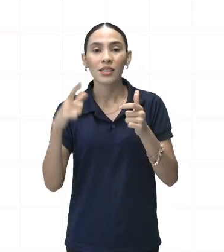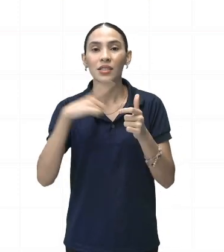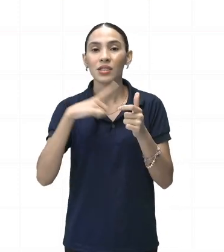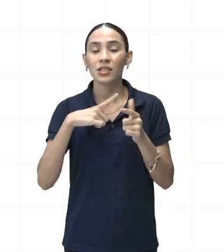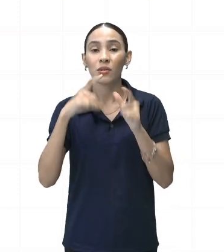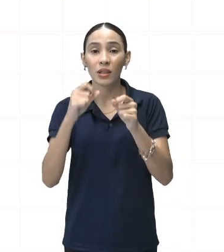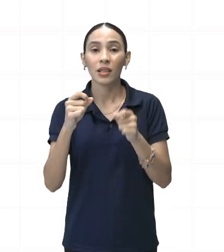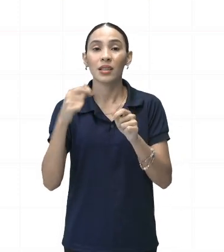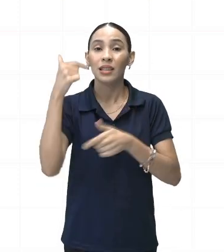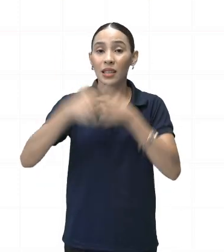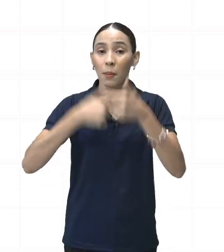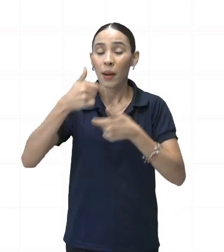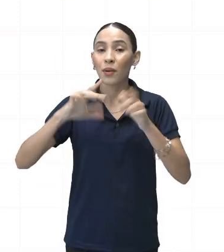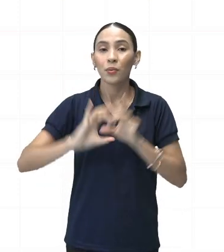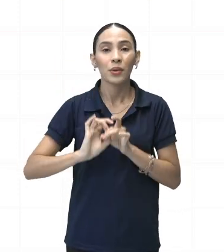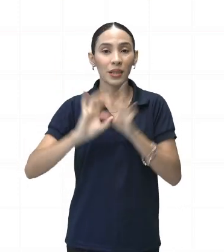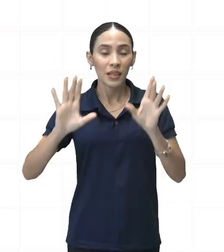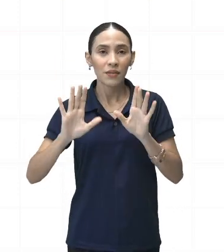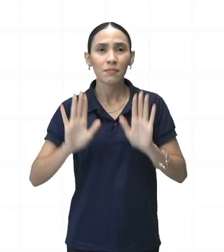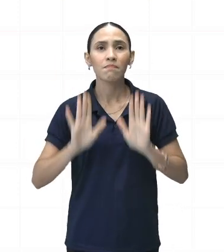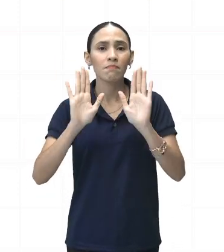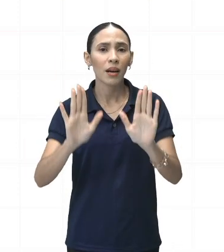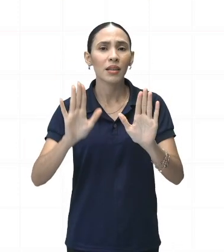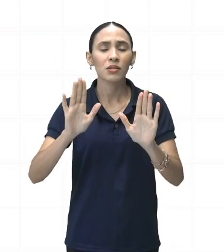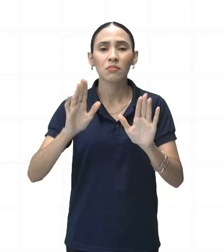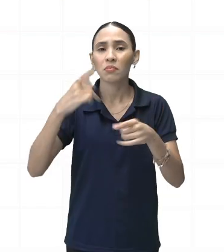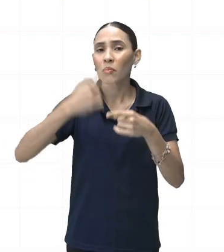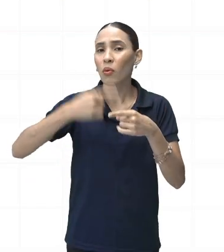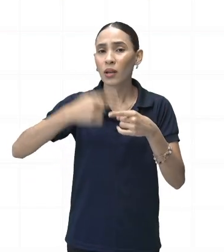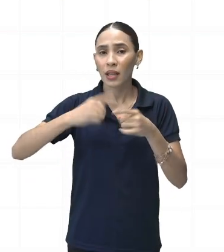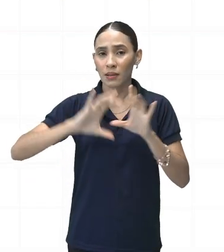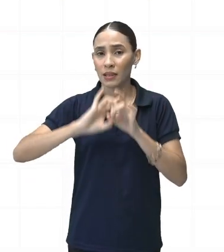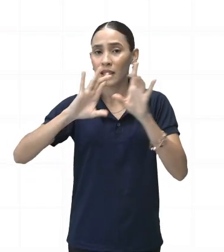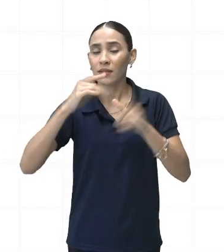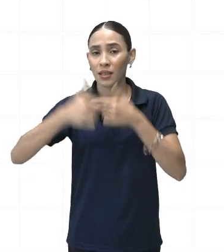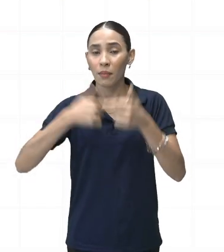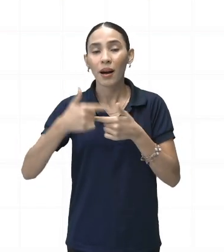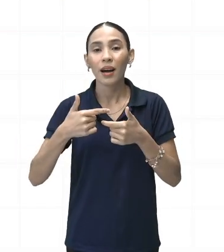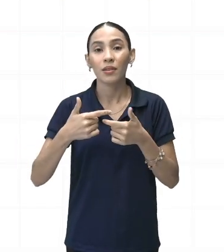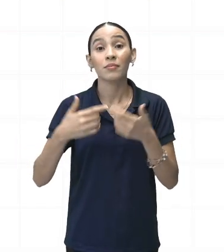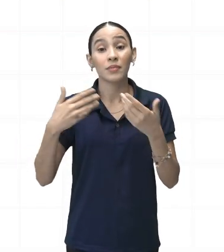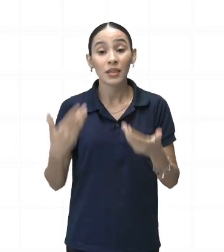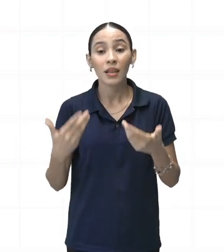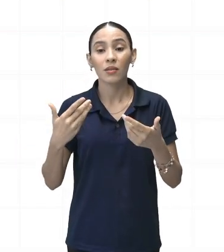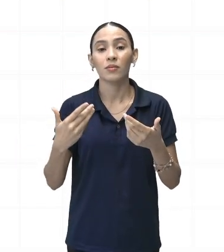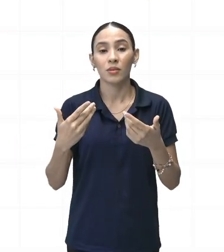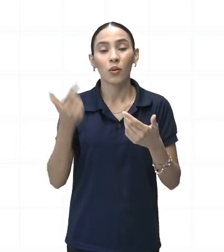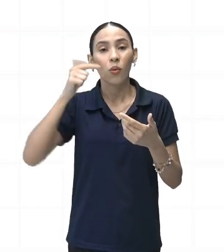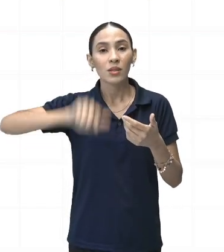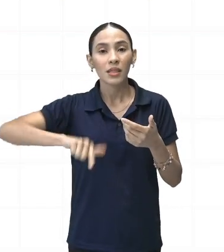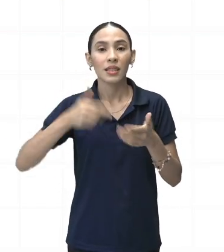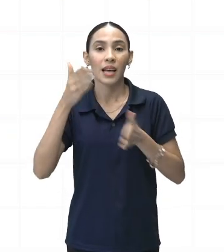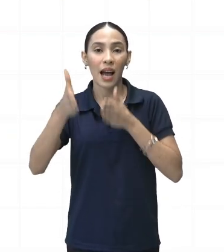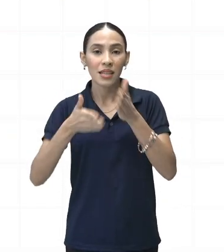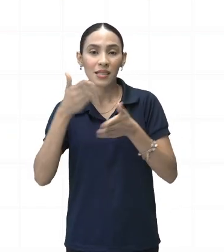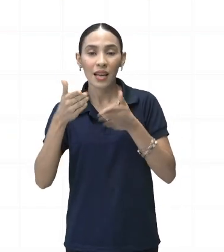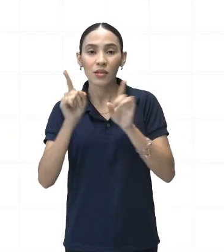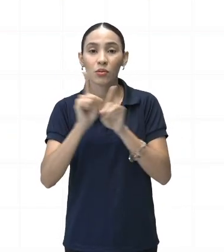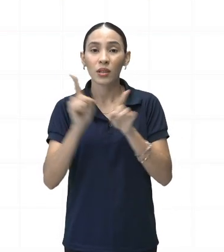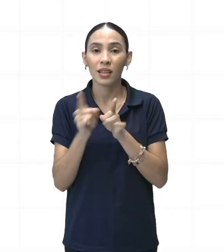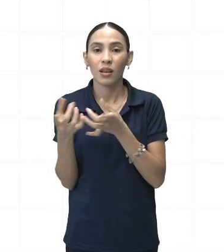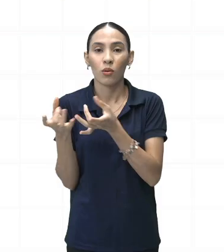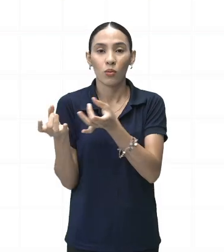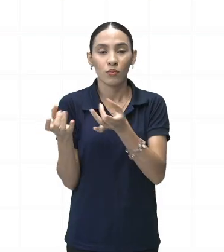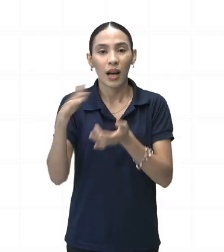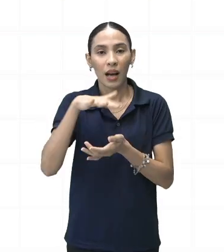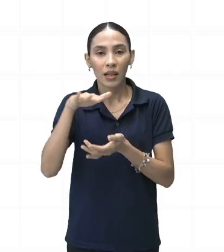a mão de obra livre. Mas por que eles queriam mão de obra livre? Justamente para ter acesso, né, a um